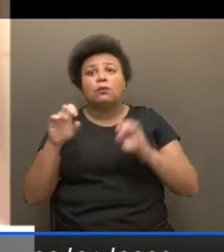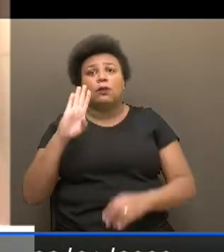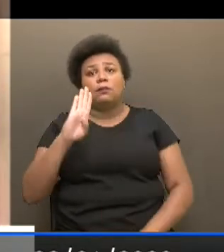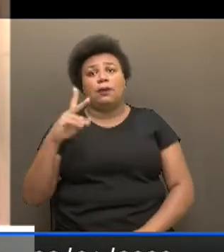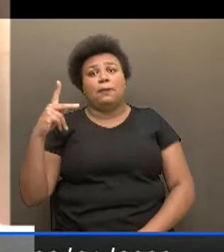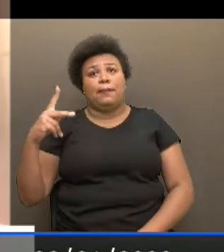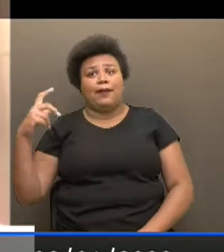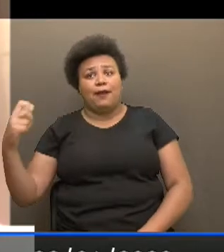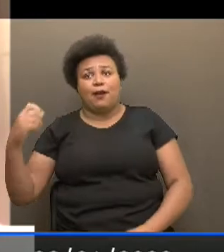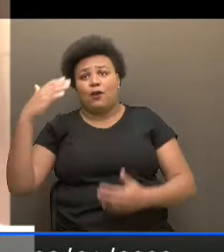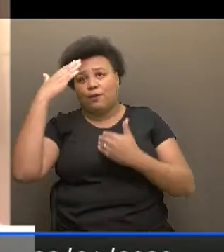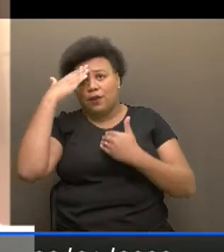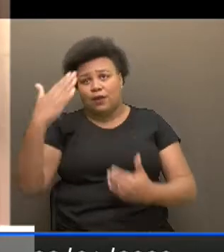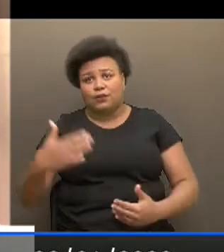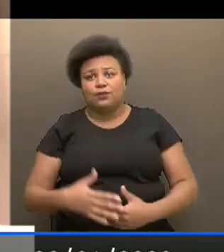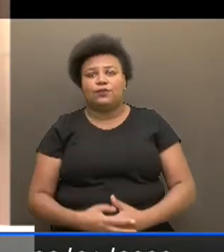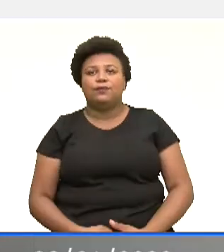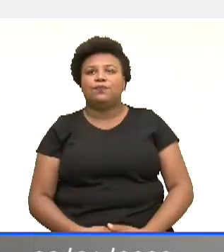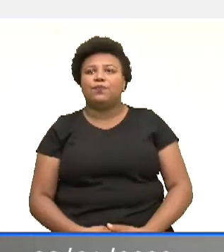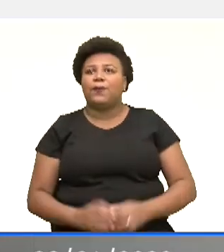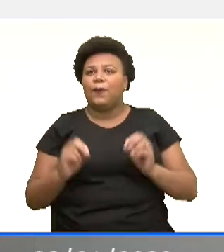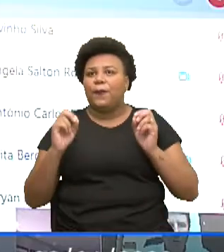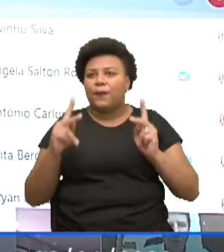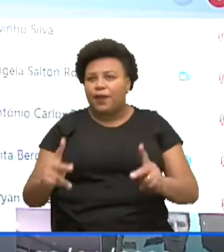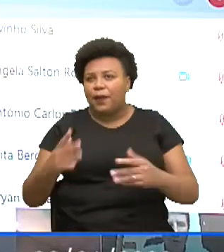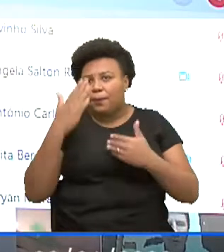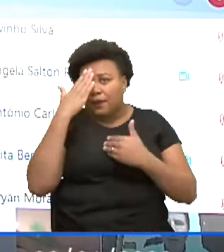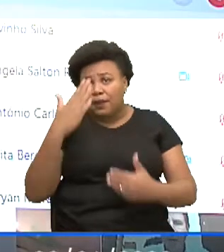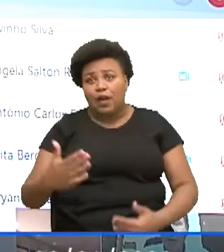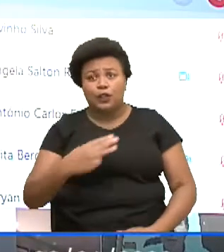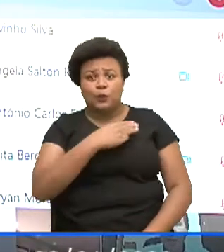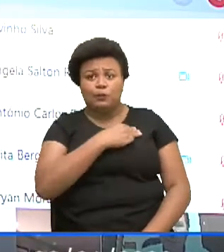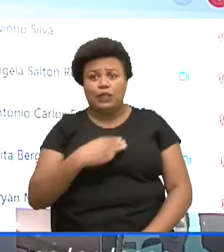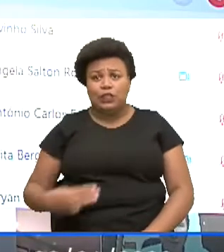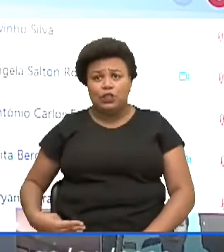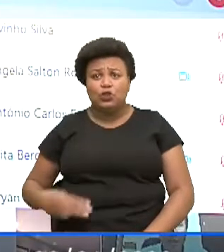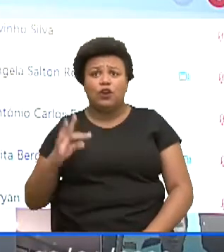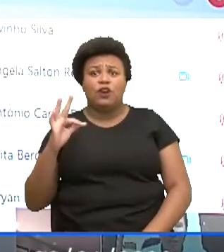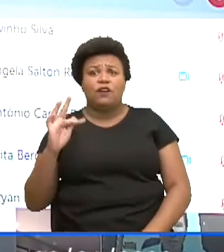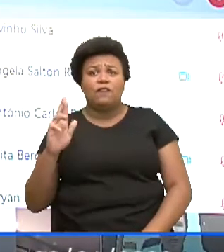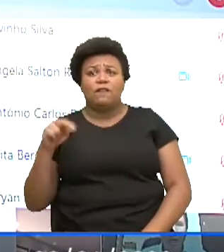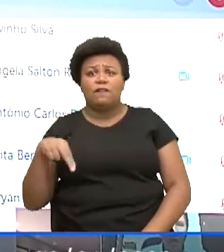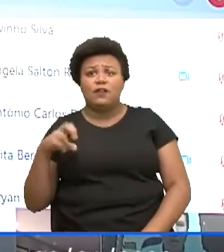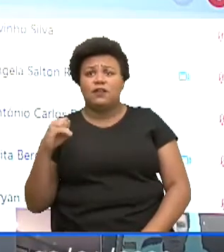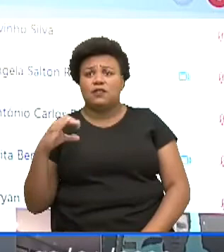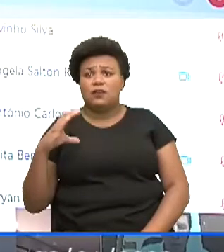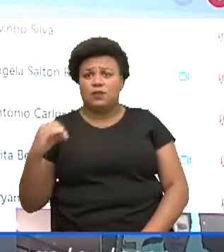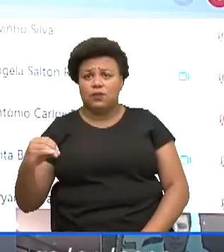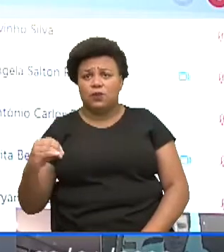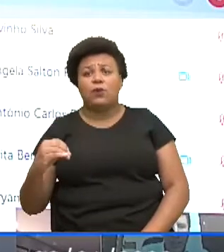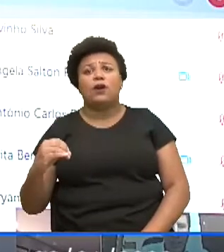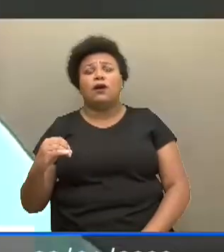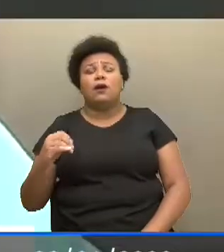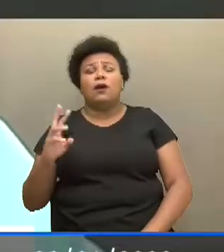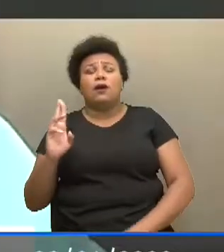Obrigado. Ok, muito obrigado, ministro Francisco Turra, presidente da Associação Brasileira de Proteína Animal.